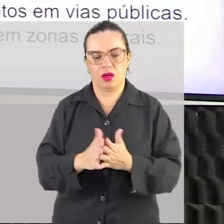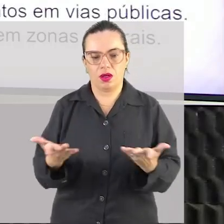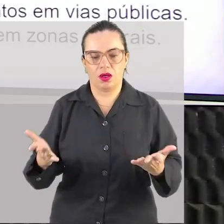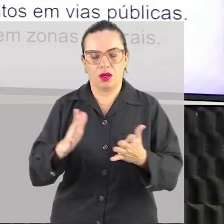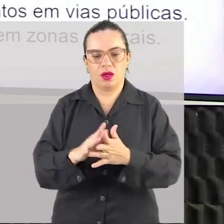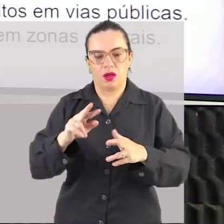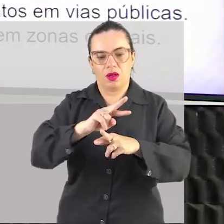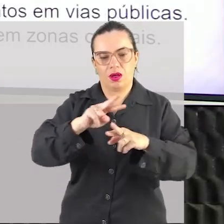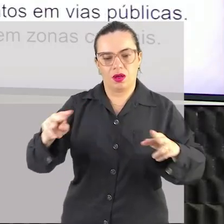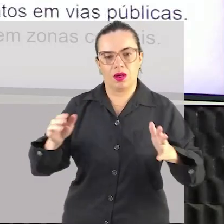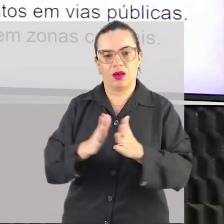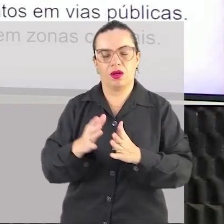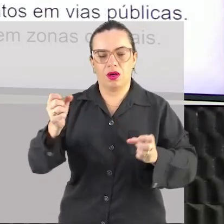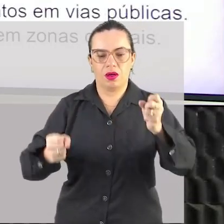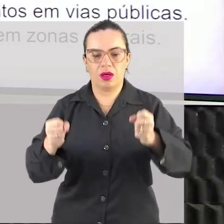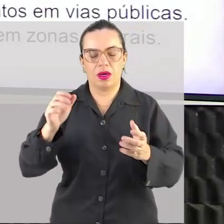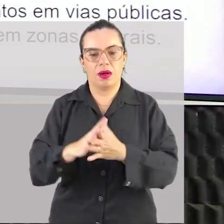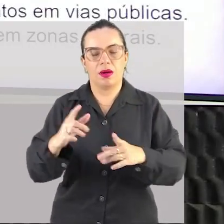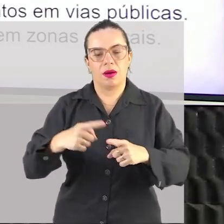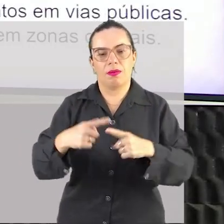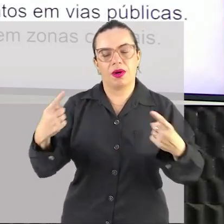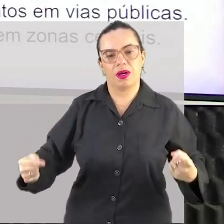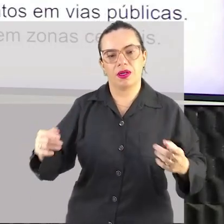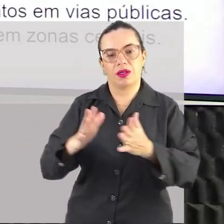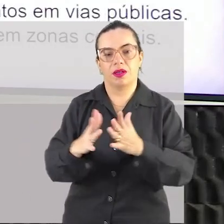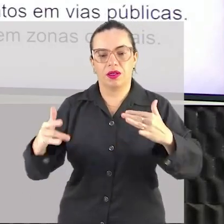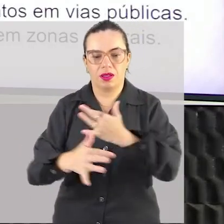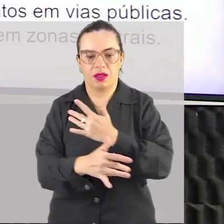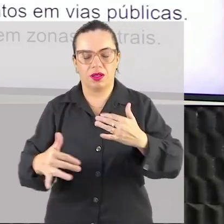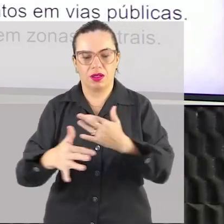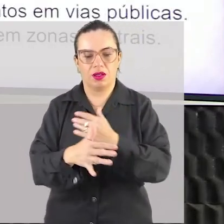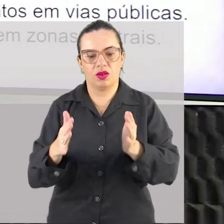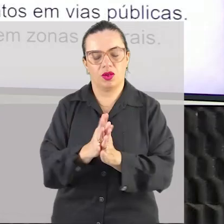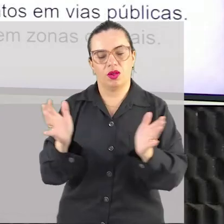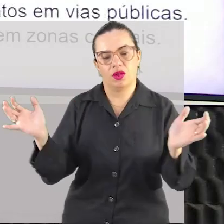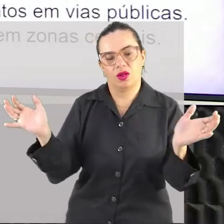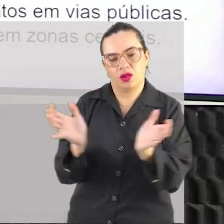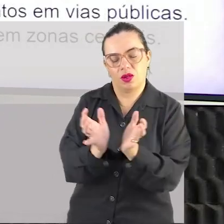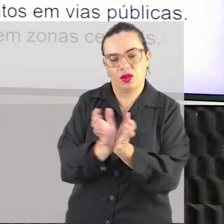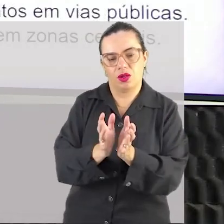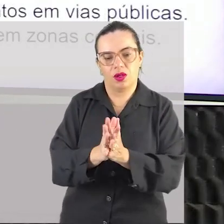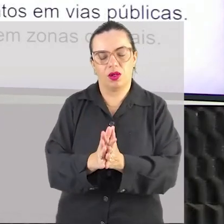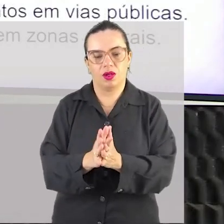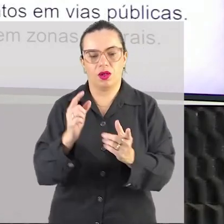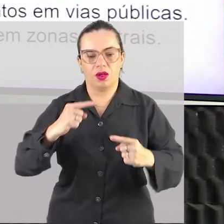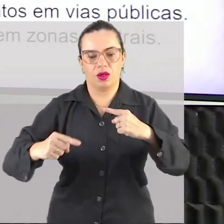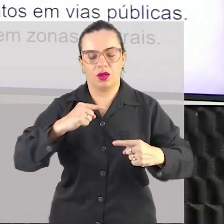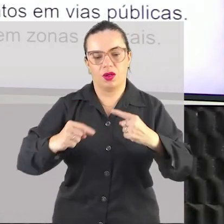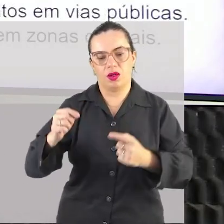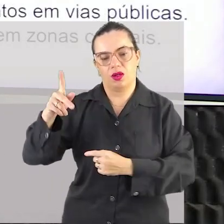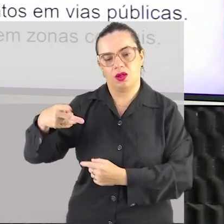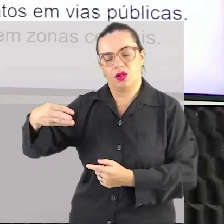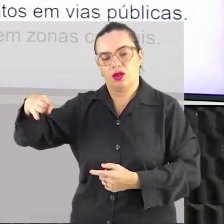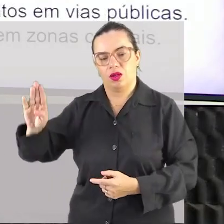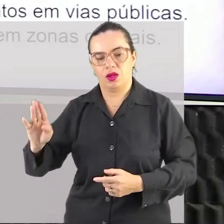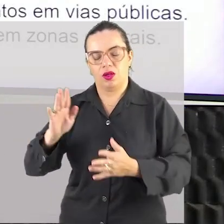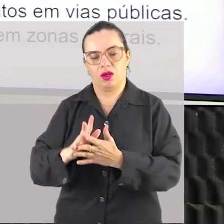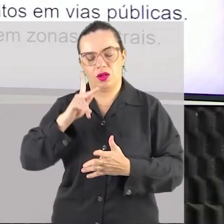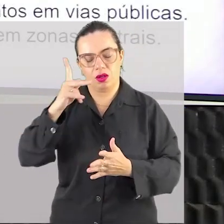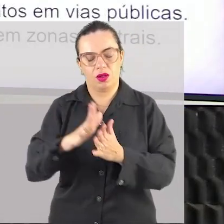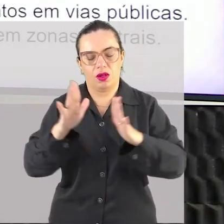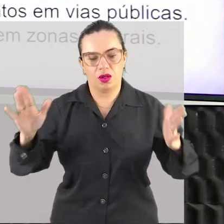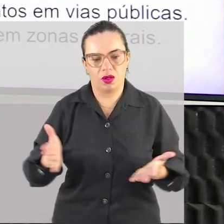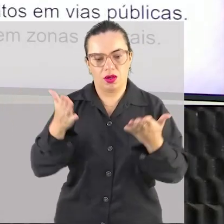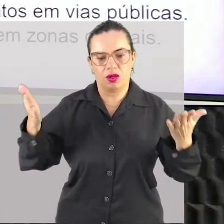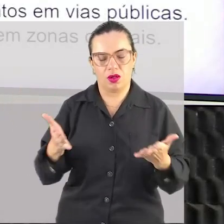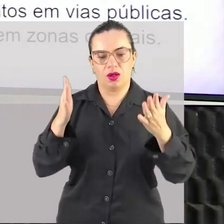cidade é um lugar coletivo é um lugar de coletivos então o ideal é que as políticas públicas elas fortaleçam o transporte